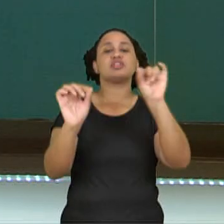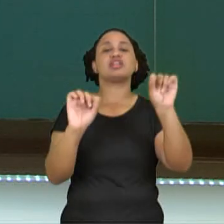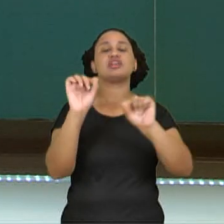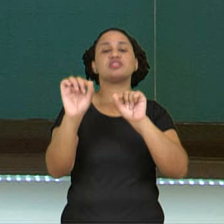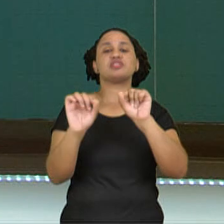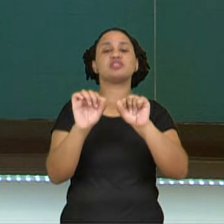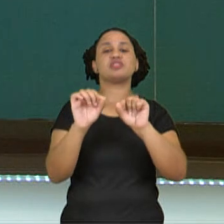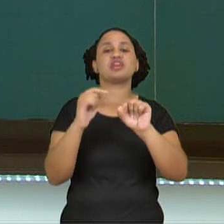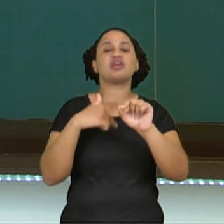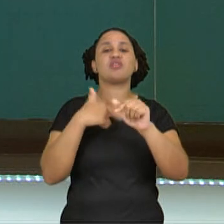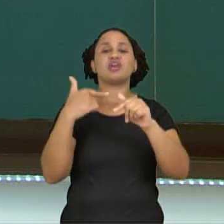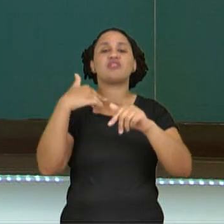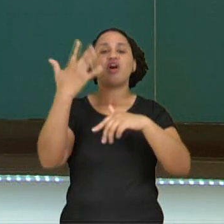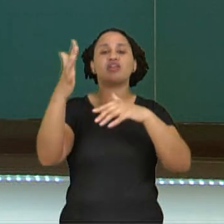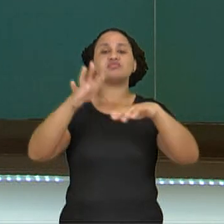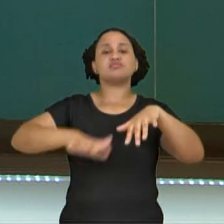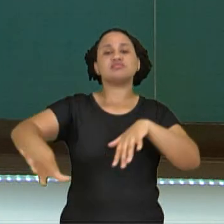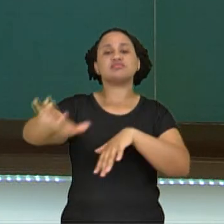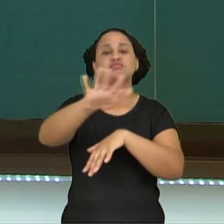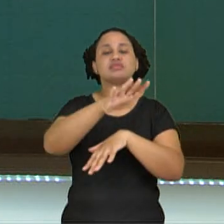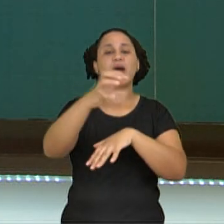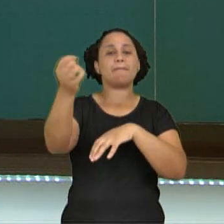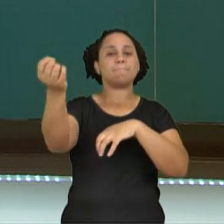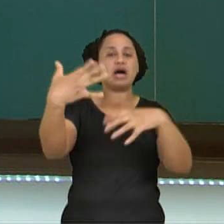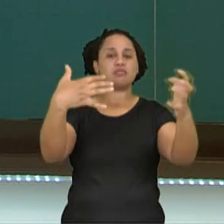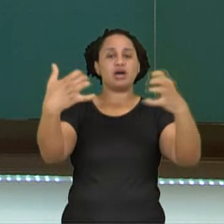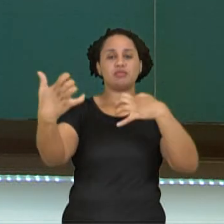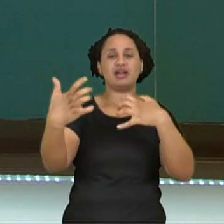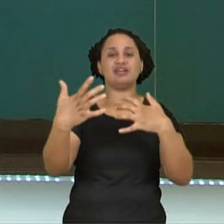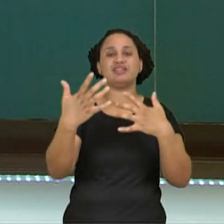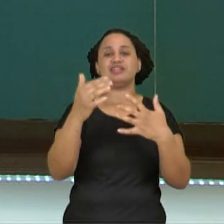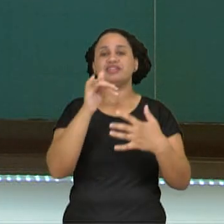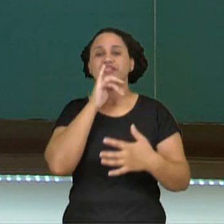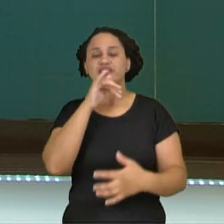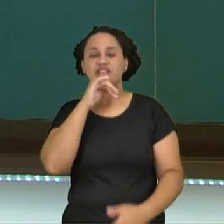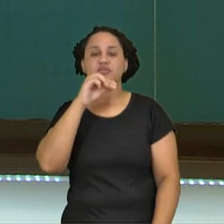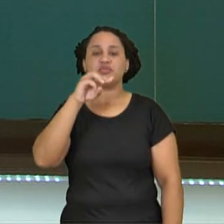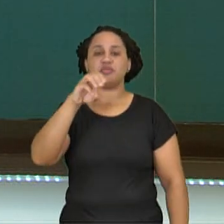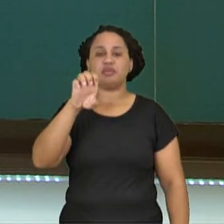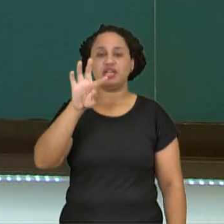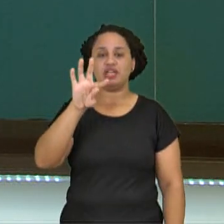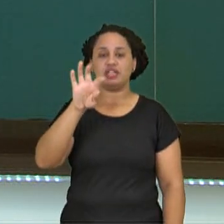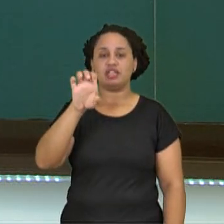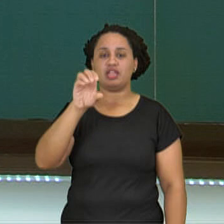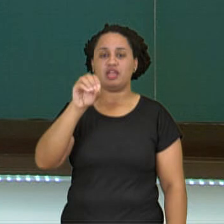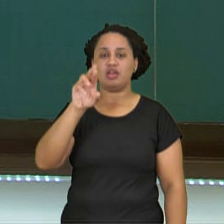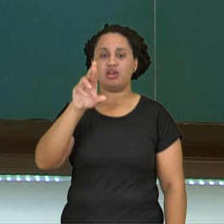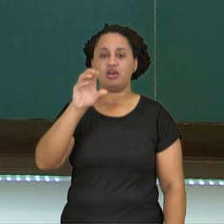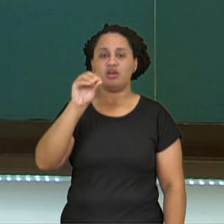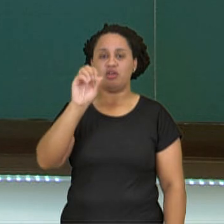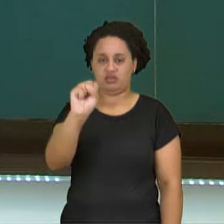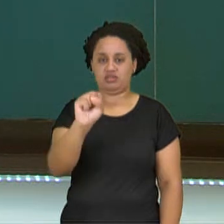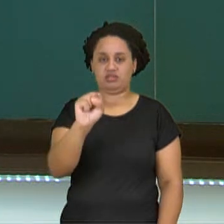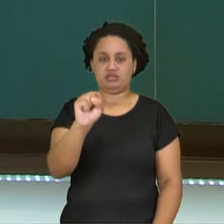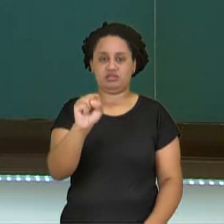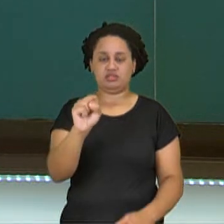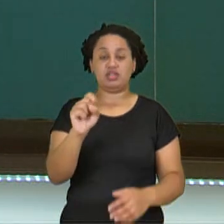corpos oriundos do espaço, por exemplo, como meteoros, meteoritos. A